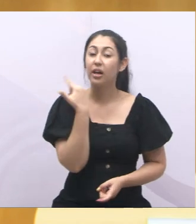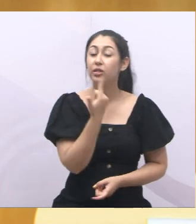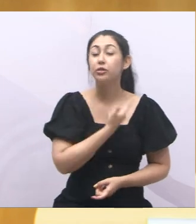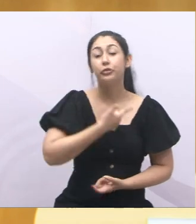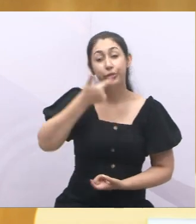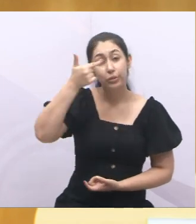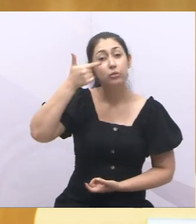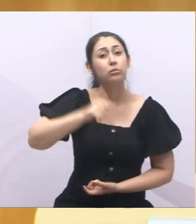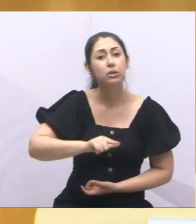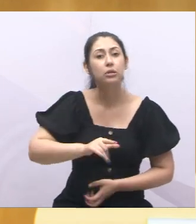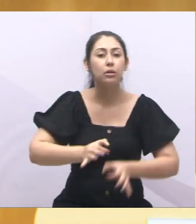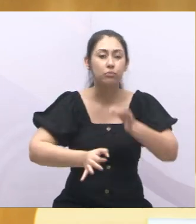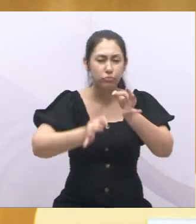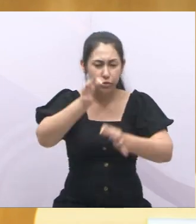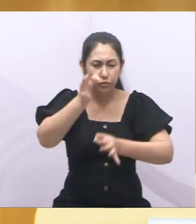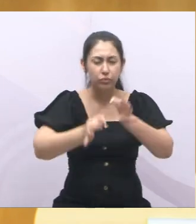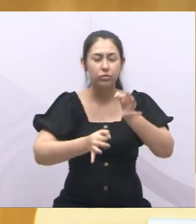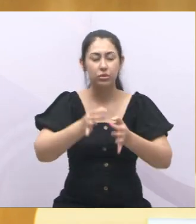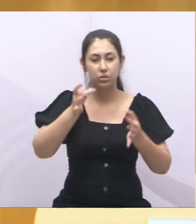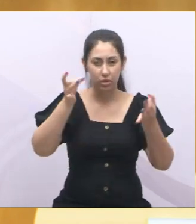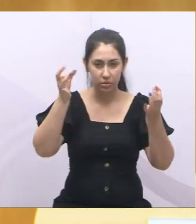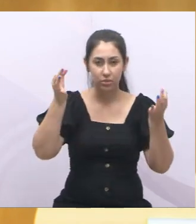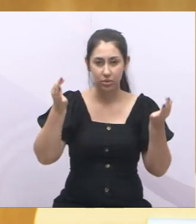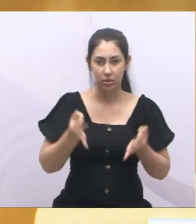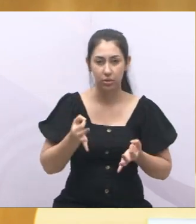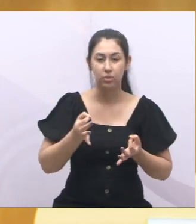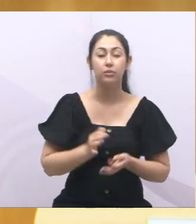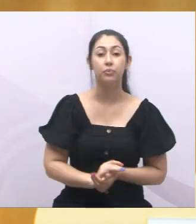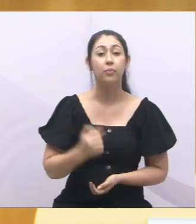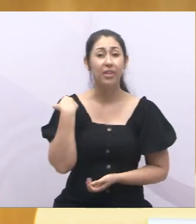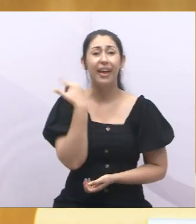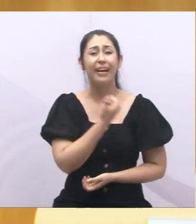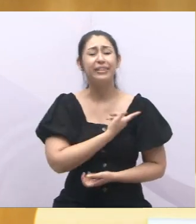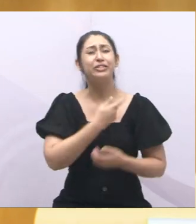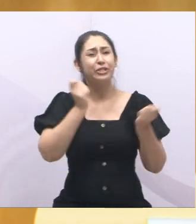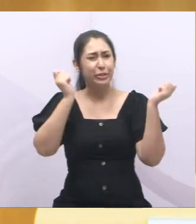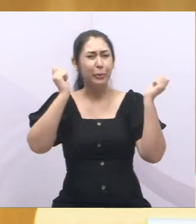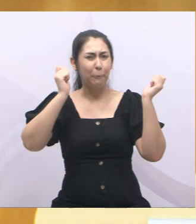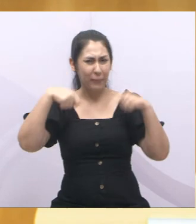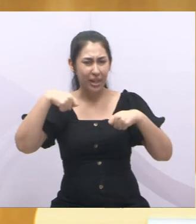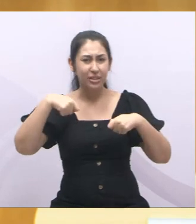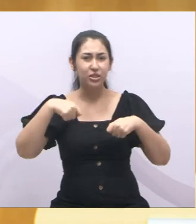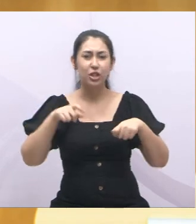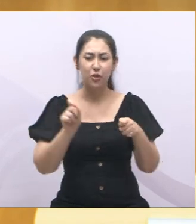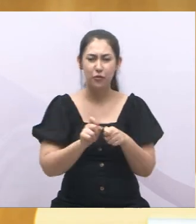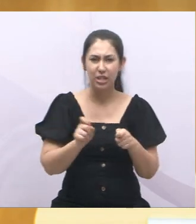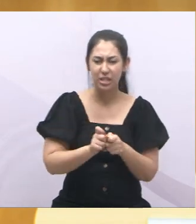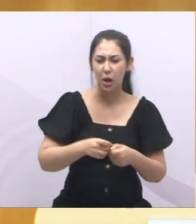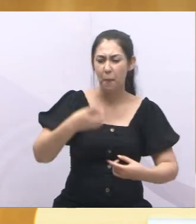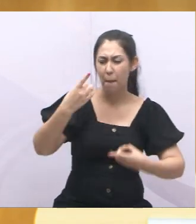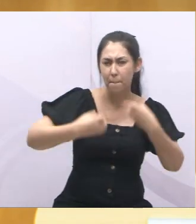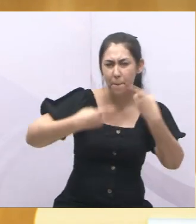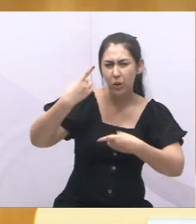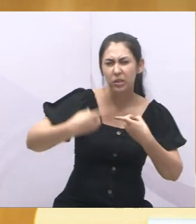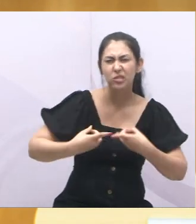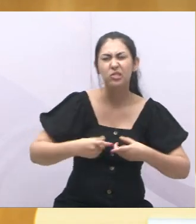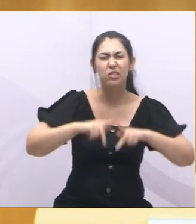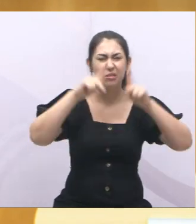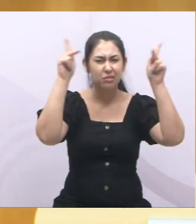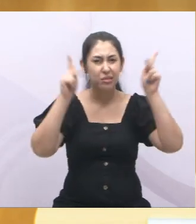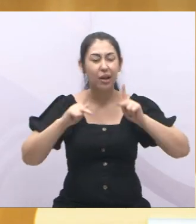distribuamos justiça social. Que sejamos capazes de fazer a política da paz, do diálogo e